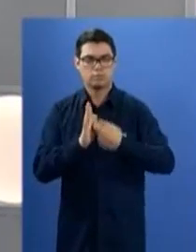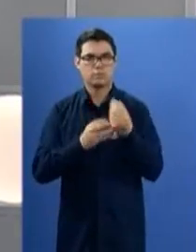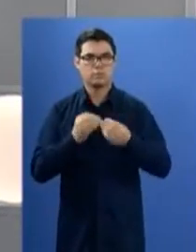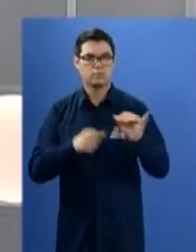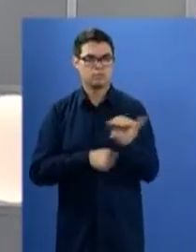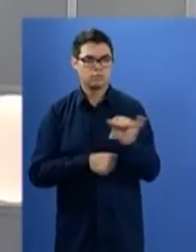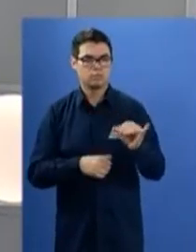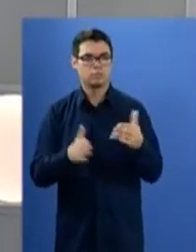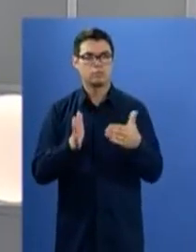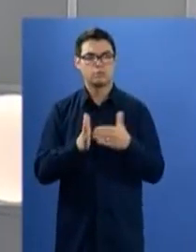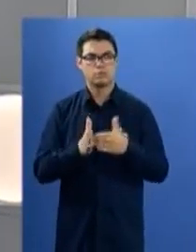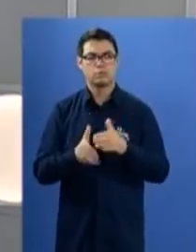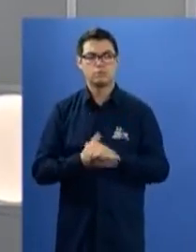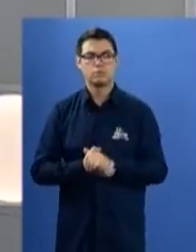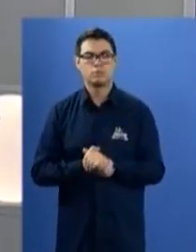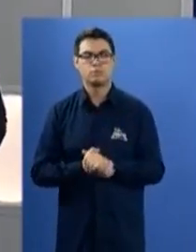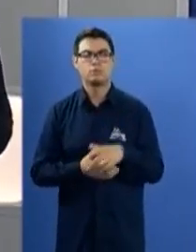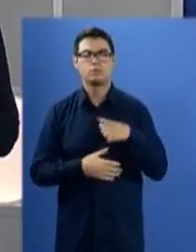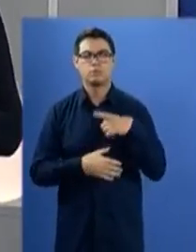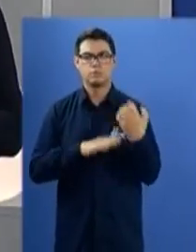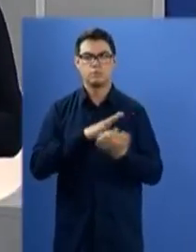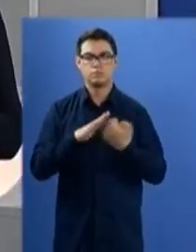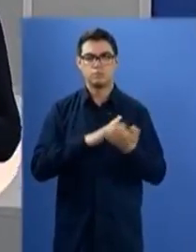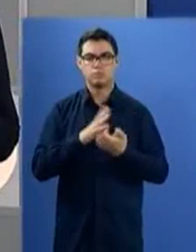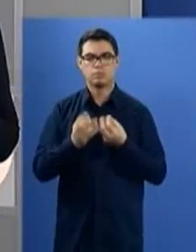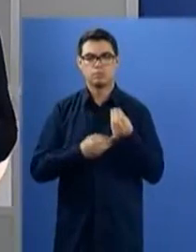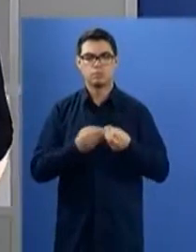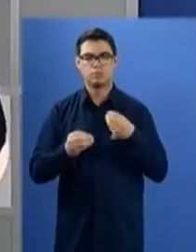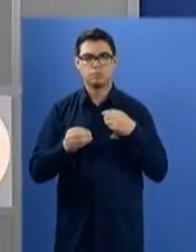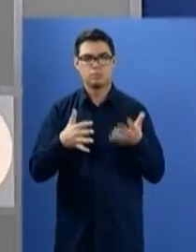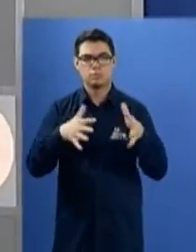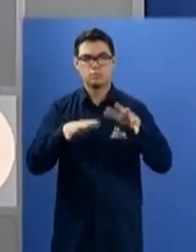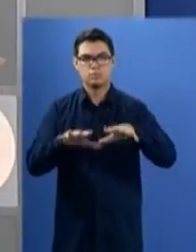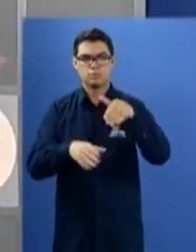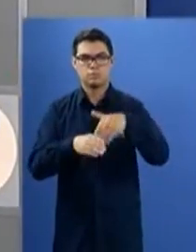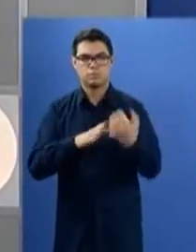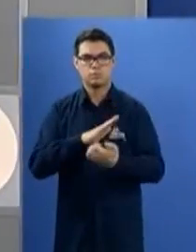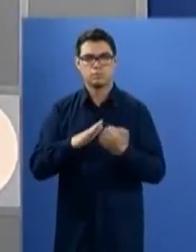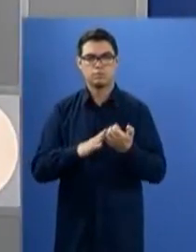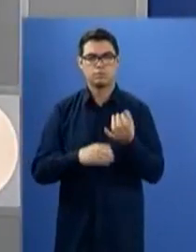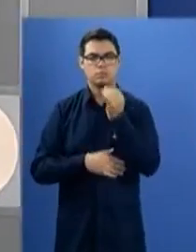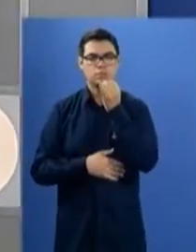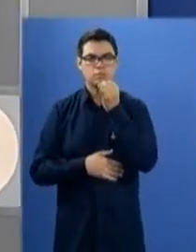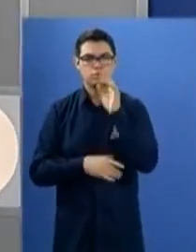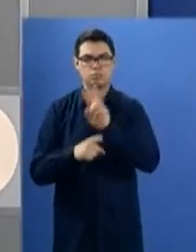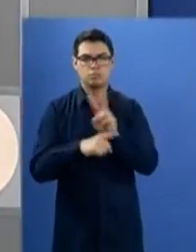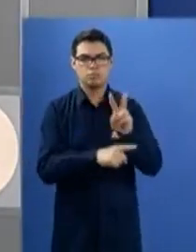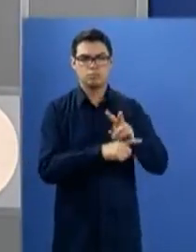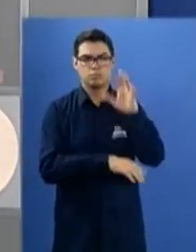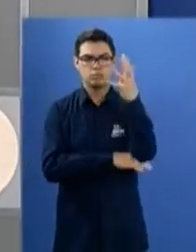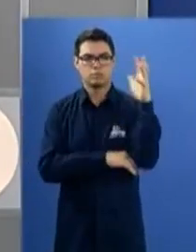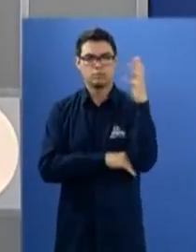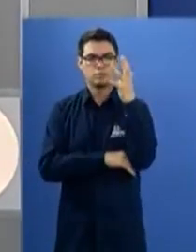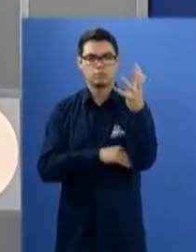imposto limitações de certas empresas, forçando a implementar equipamentos, por exemplo, de proteção ambiental,